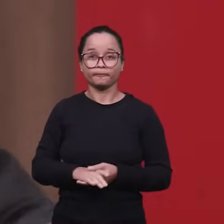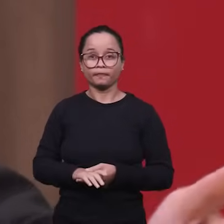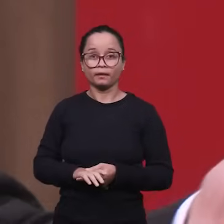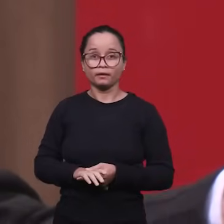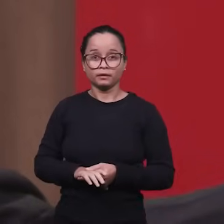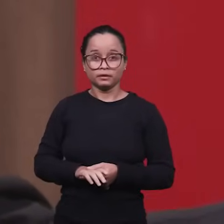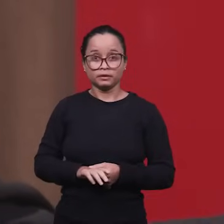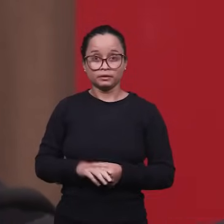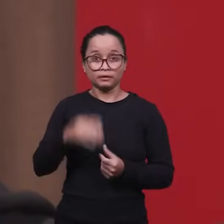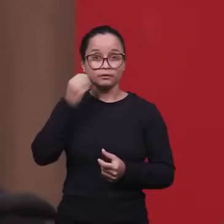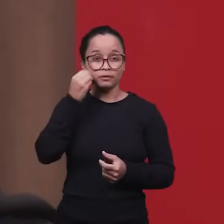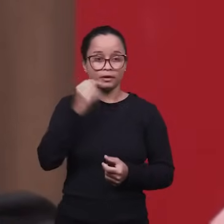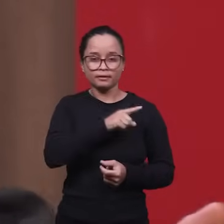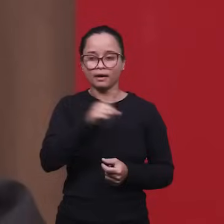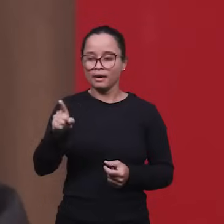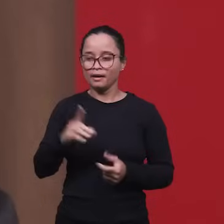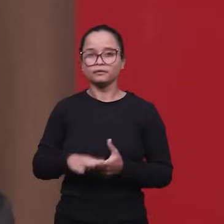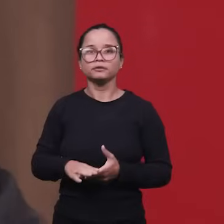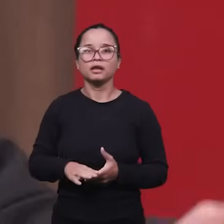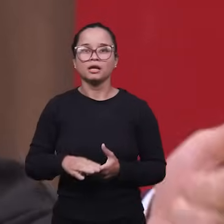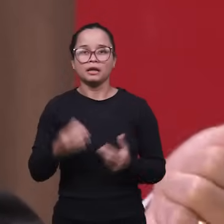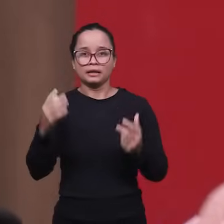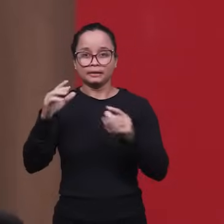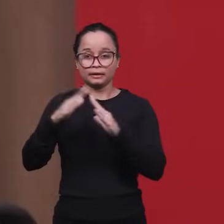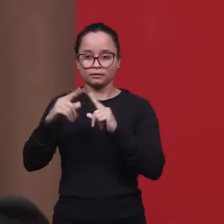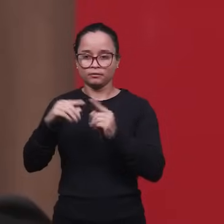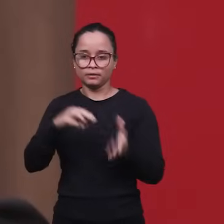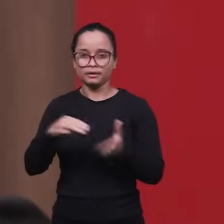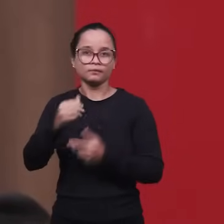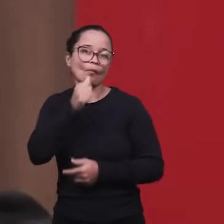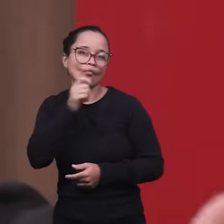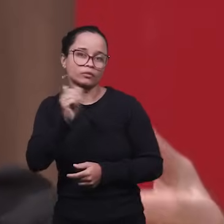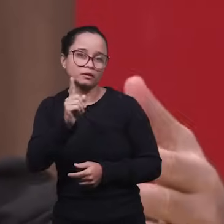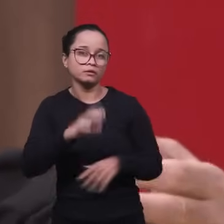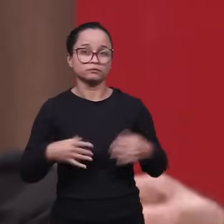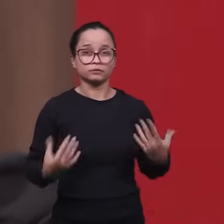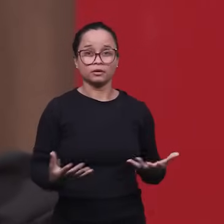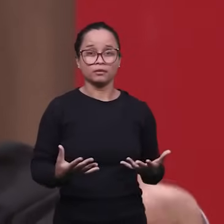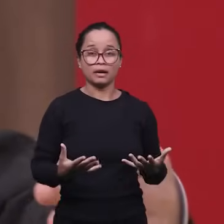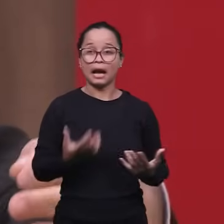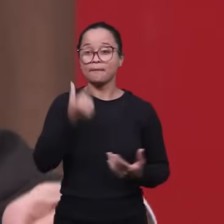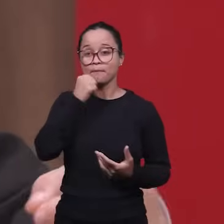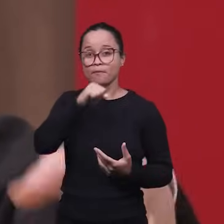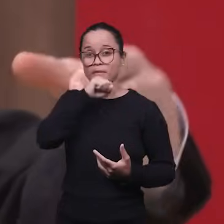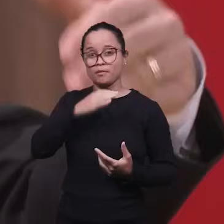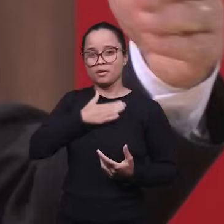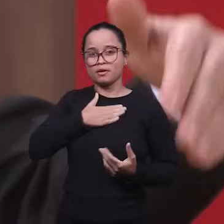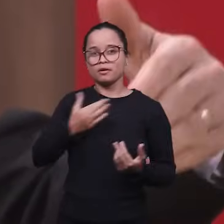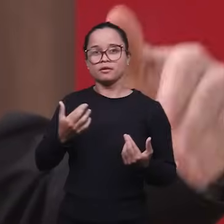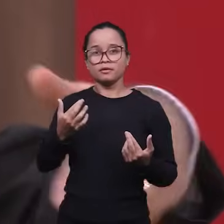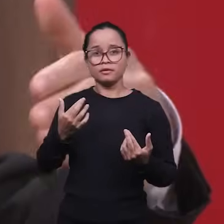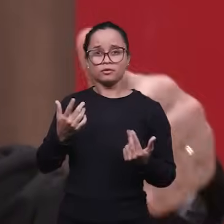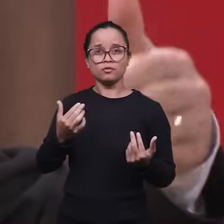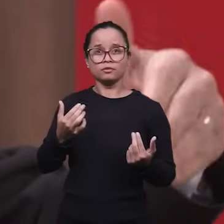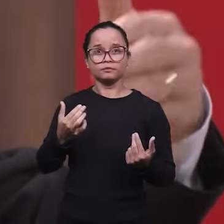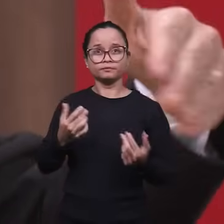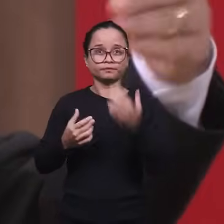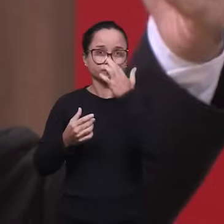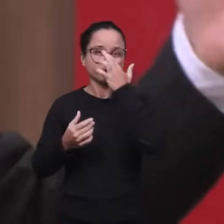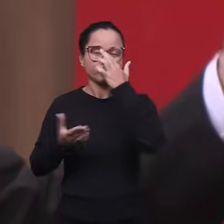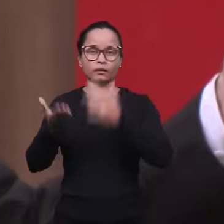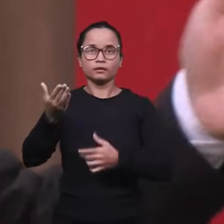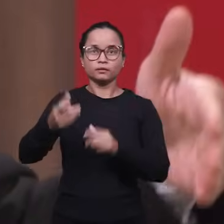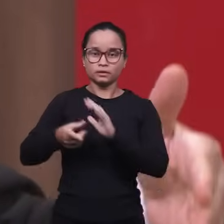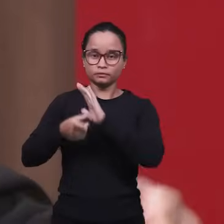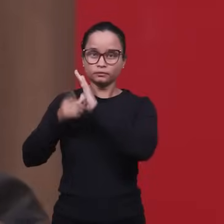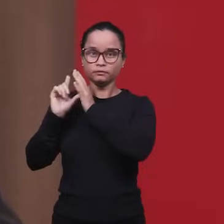Uhum. E a minha mãe também teve a mesma coisa. Eu sou de igreja tradicional. Ela, um momento, ela contava isso... Ela contava isso pra gente